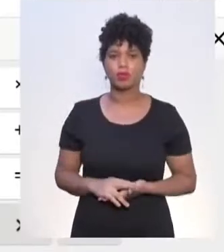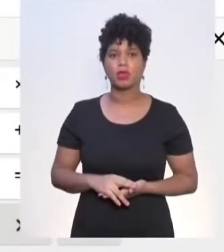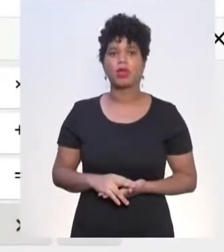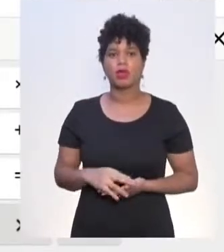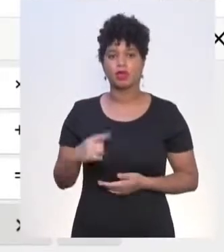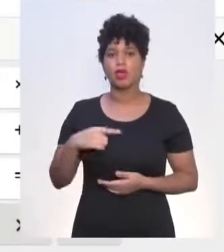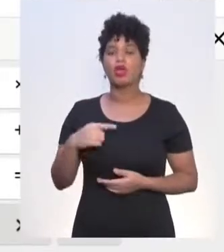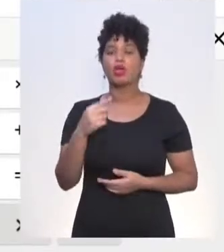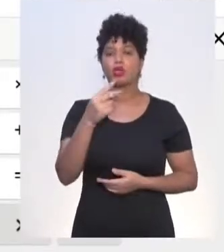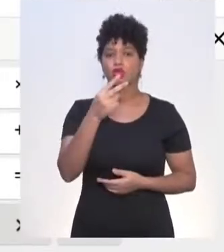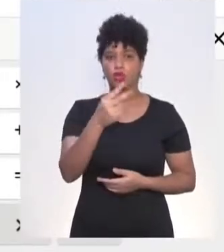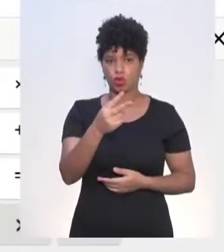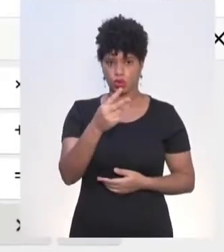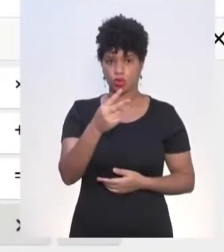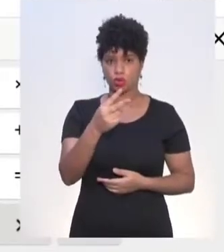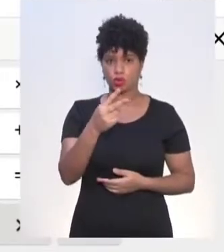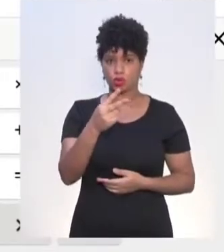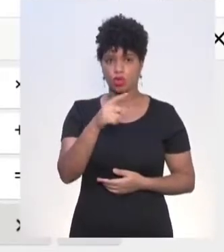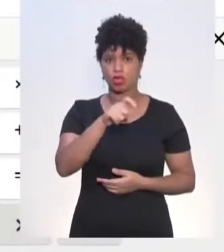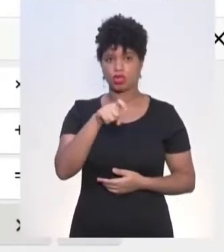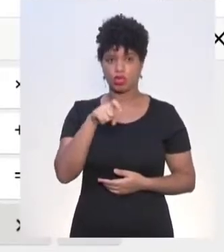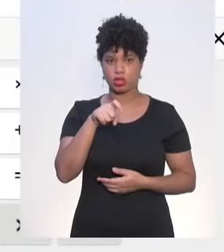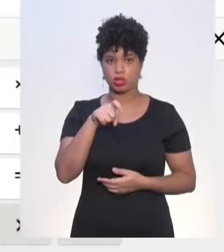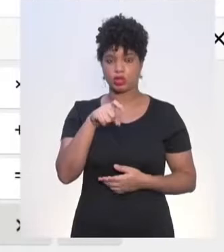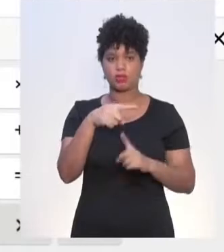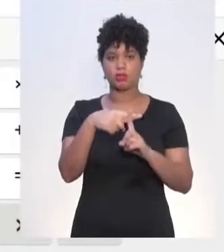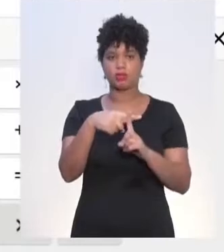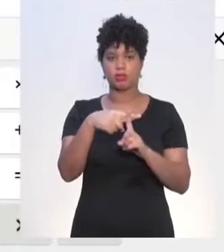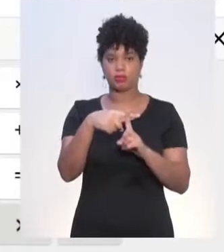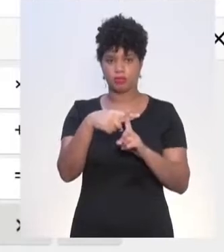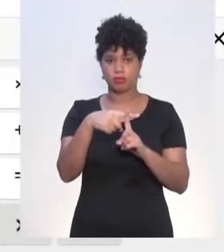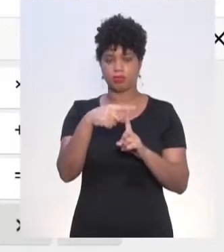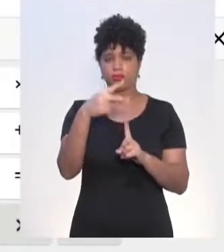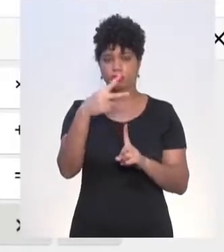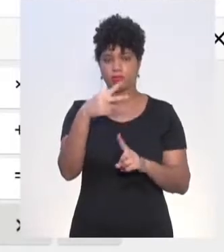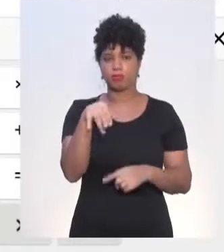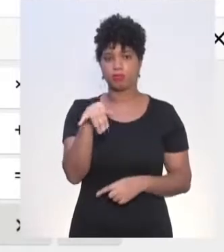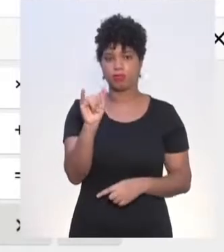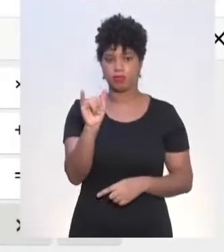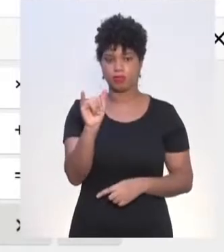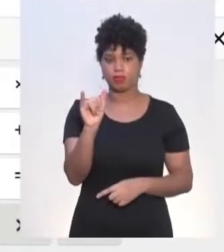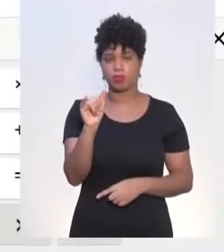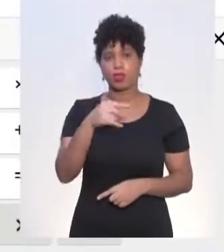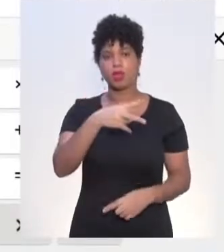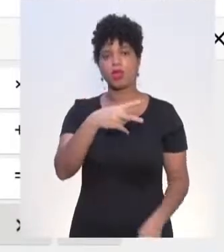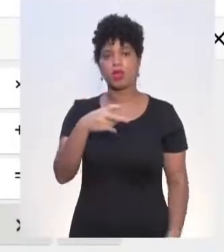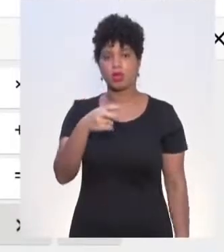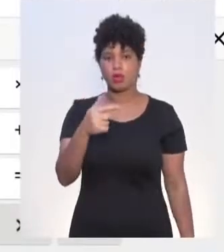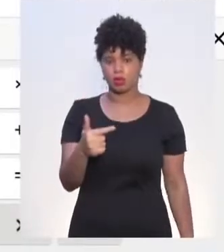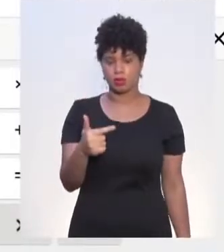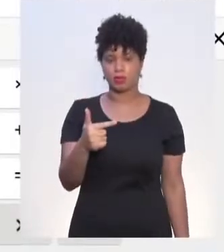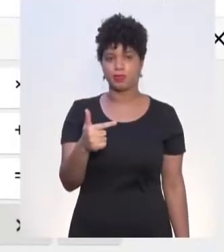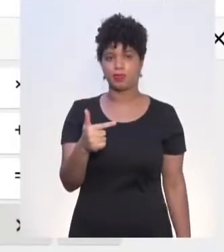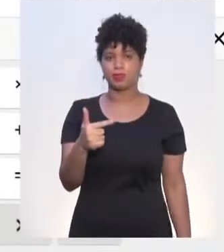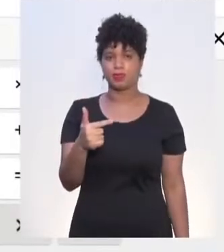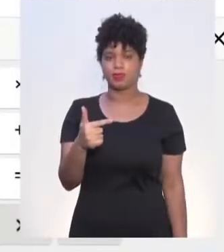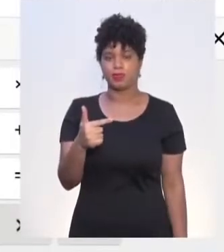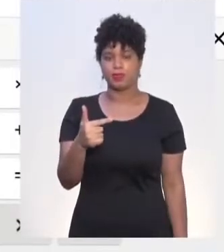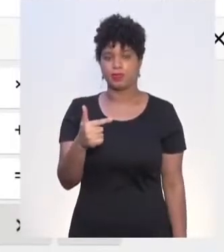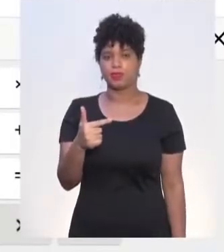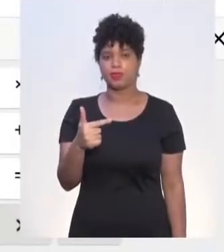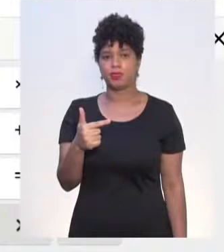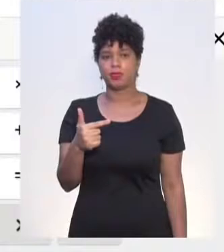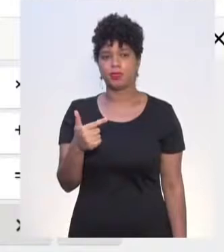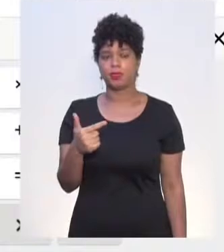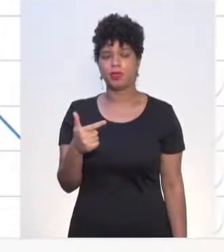Então, 2x mais 2y é igual a 2. Então aqui, ó, deu